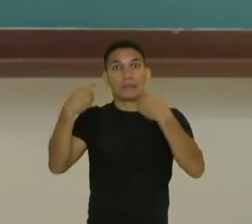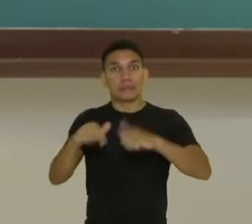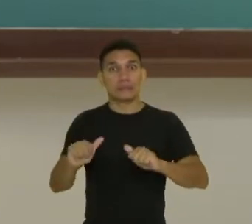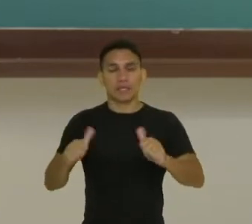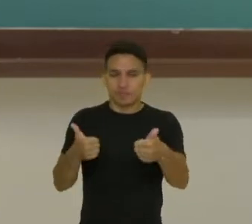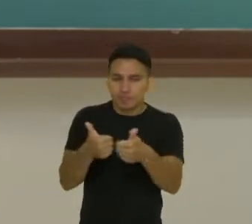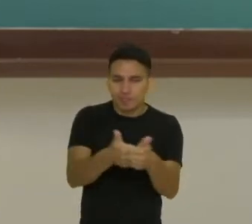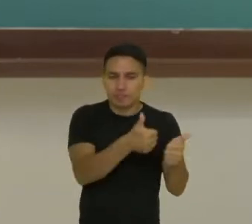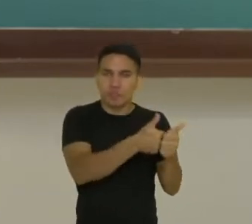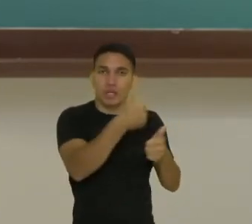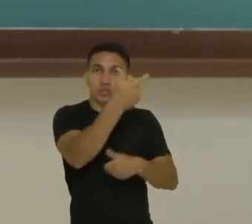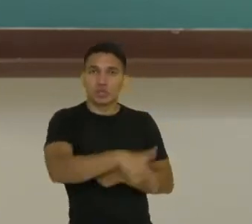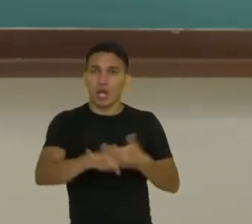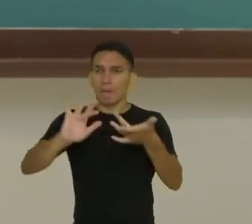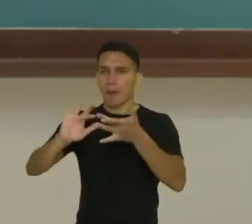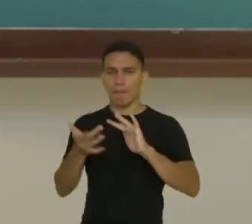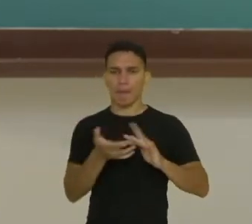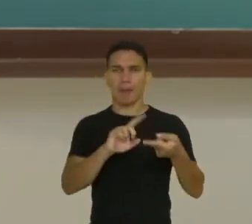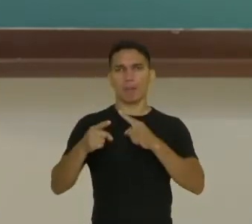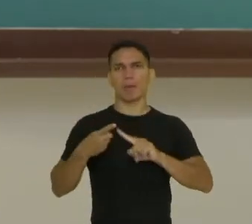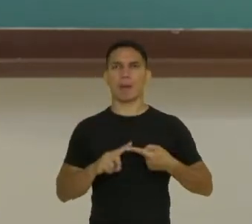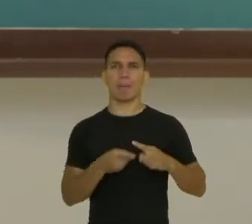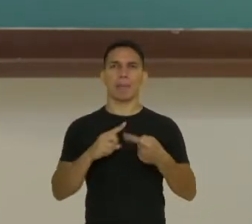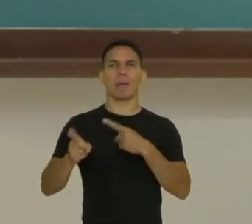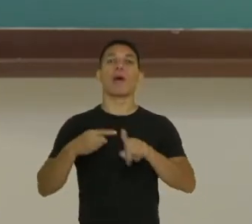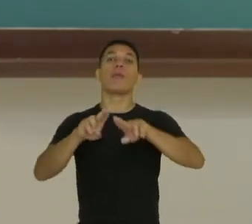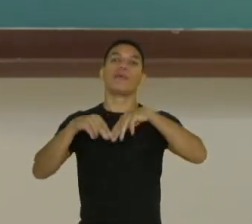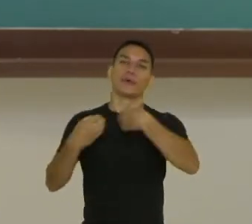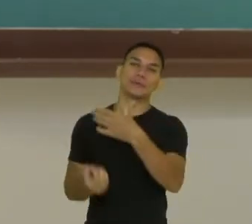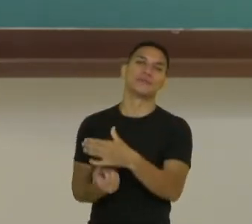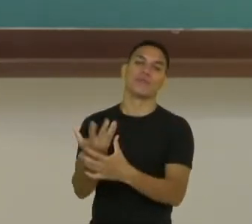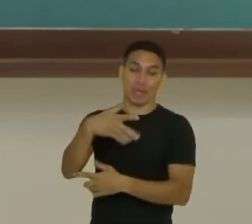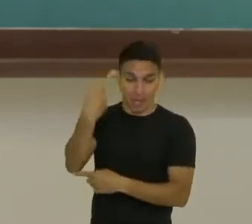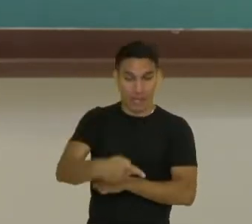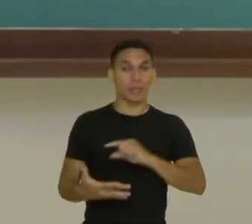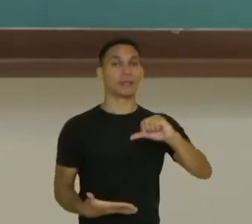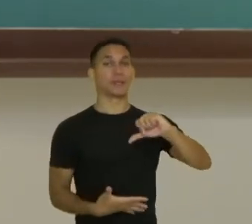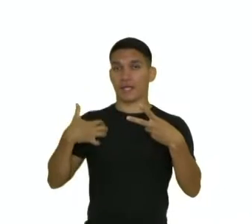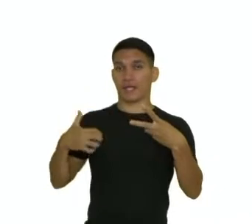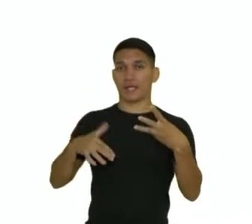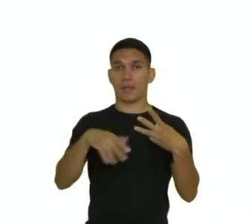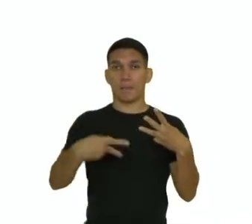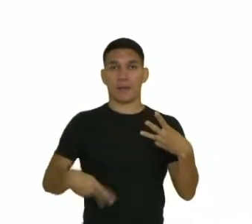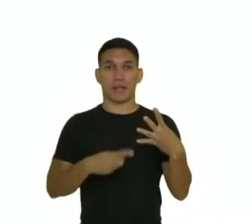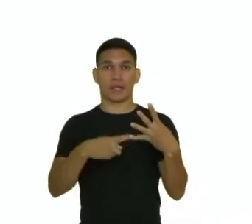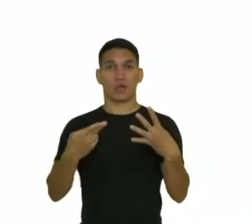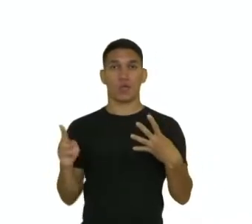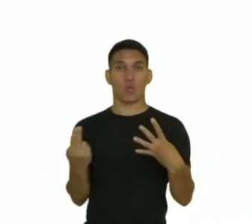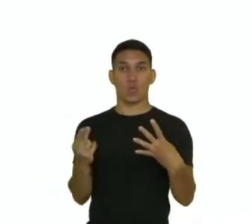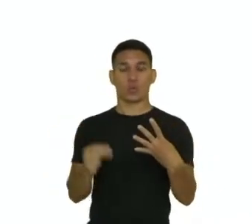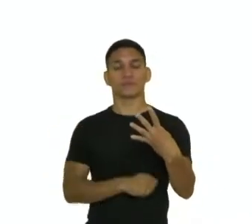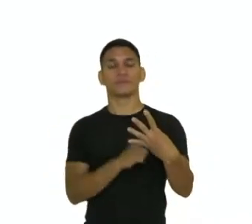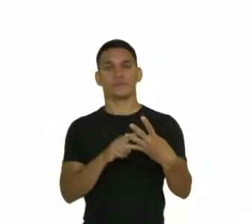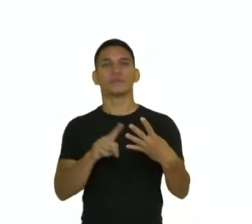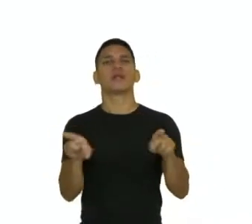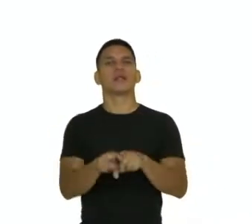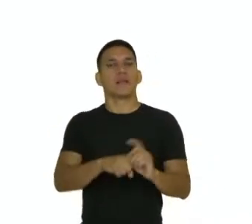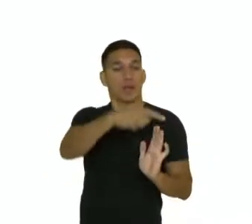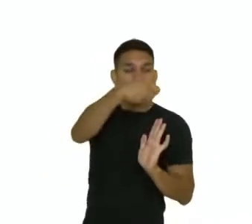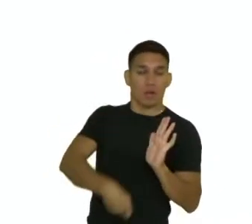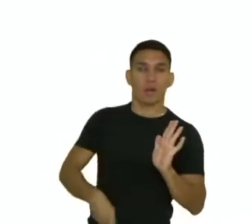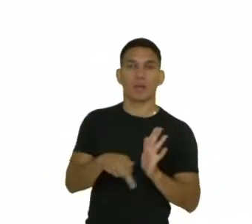Guerra Fria, os governos militares eles foram perdendo a força e os países eles precisavam se